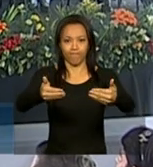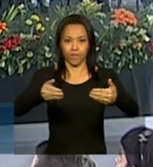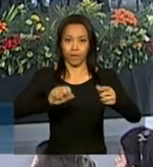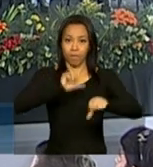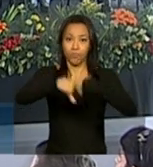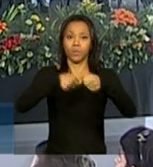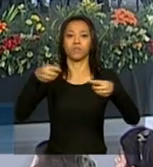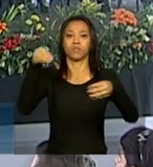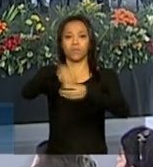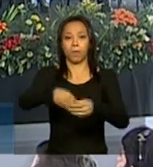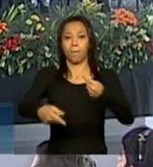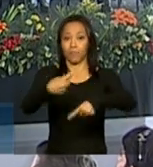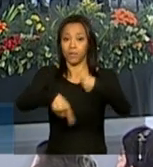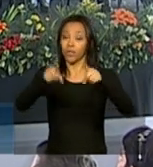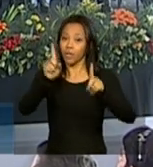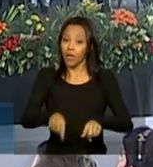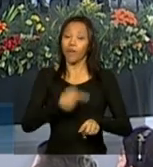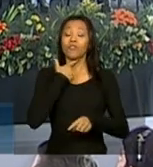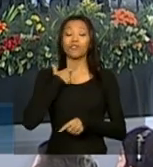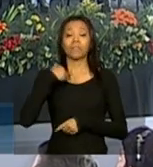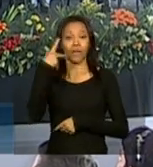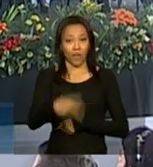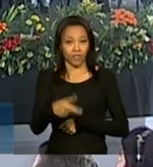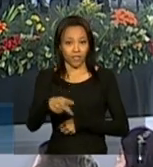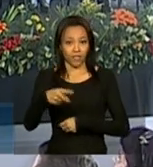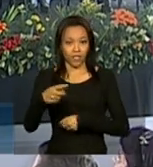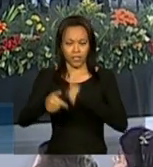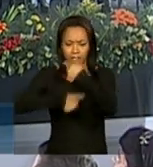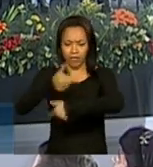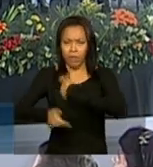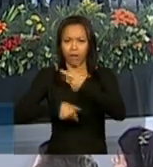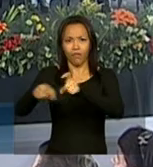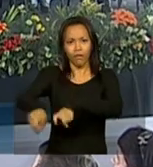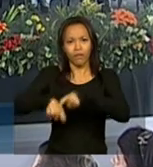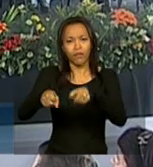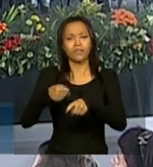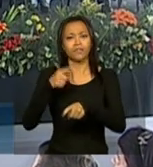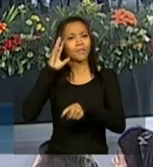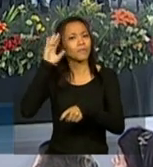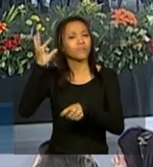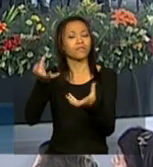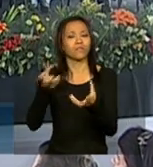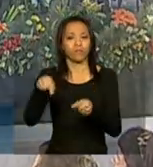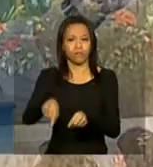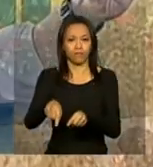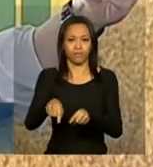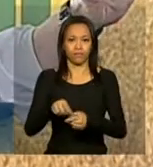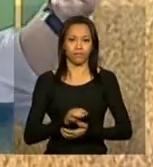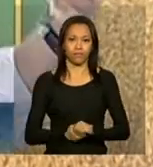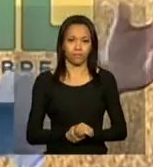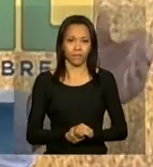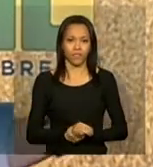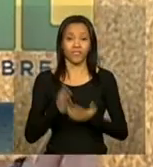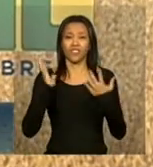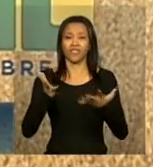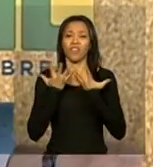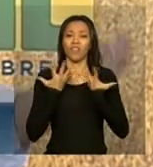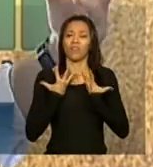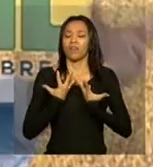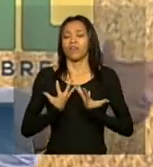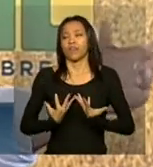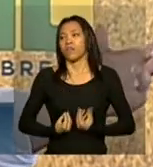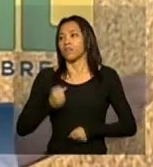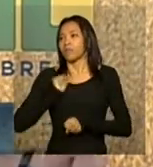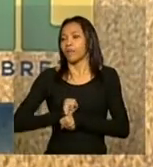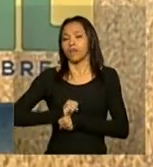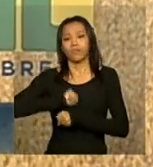desejo da população do interiorzão desse Brasil, que produz riqueza e que já está cansado